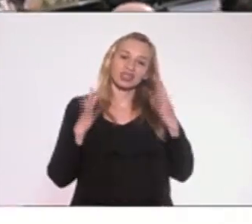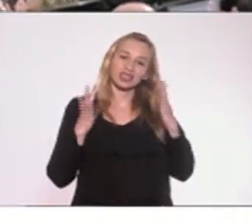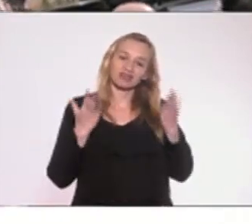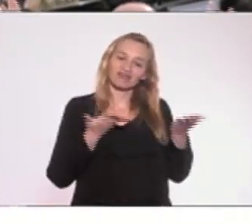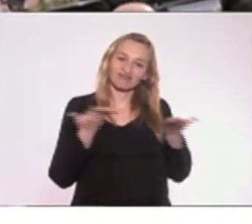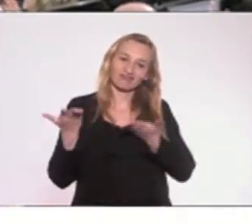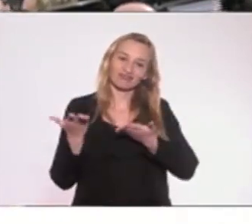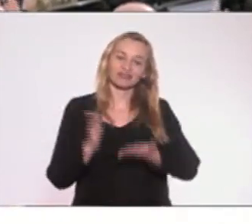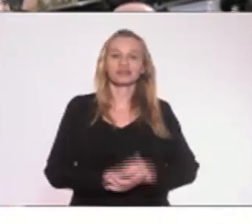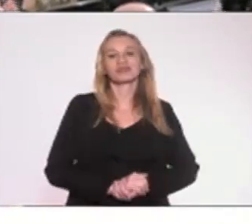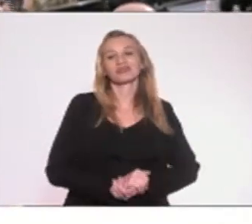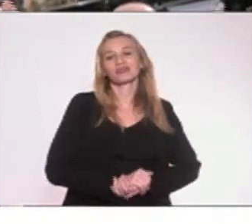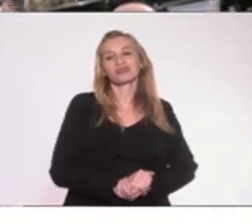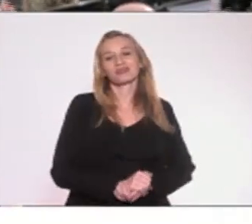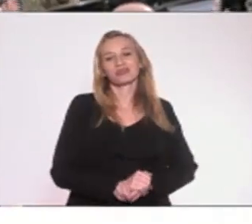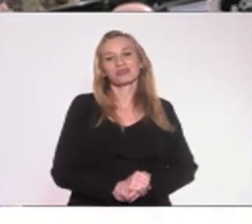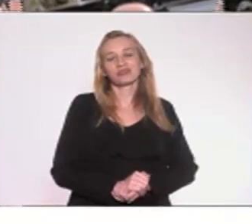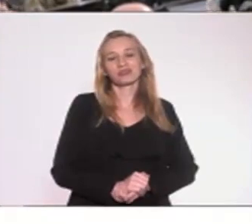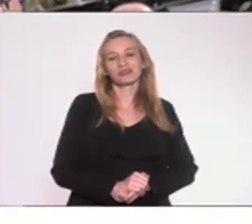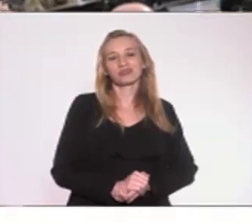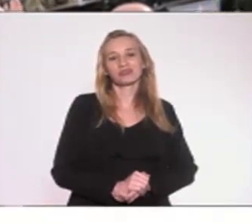favor.